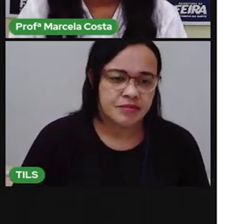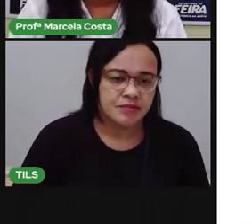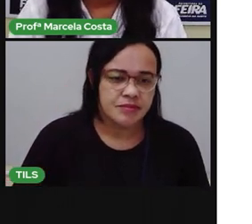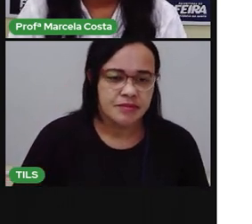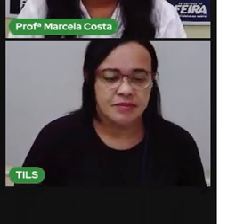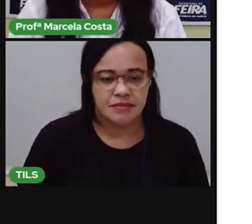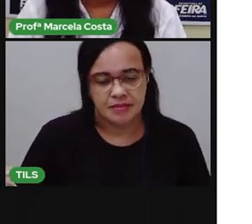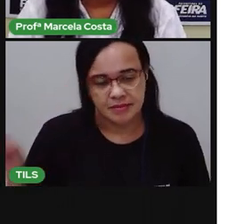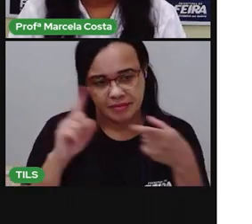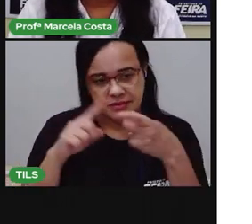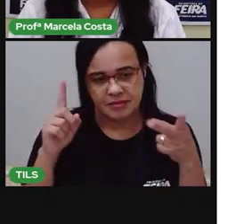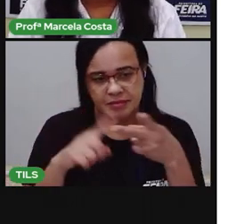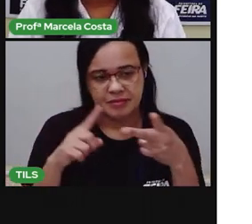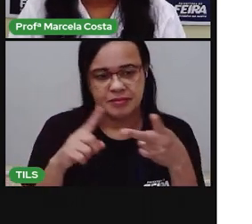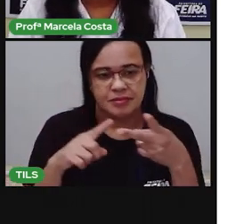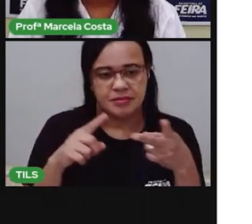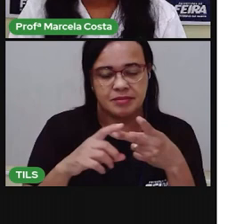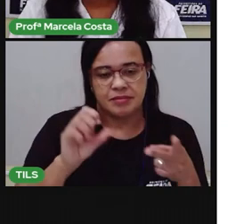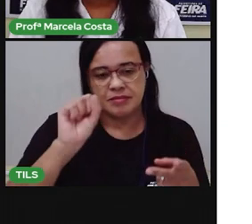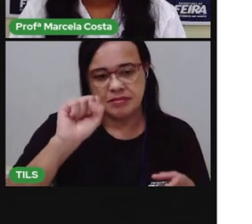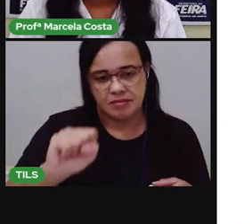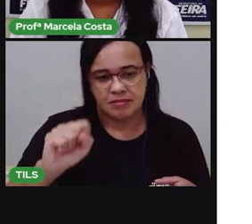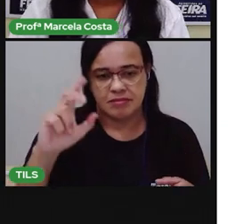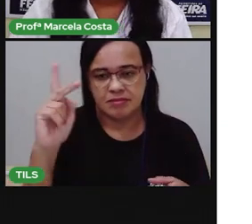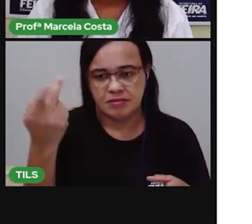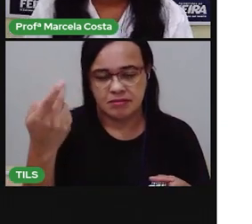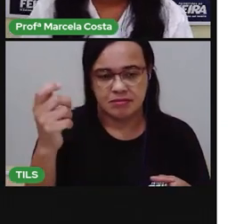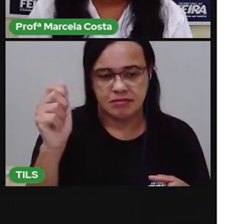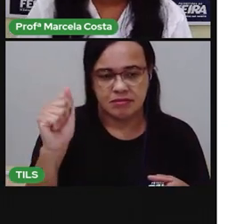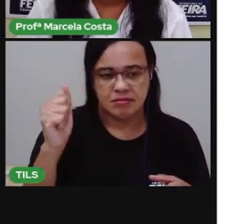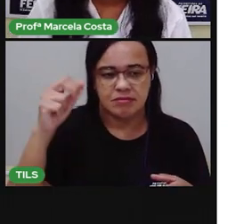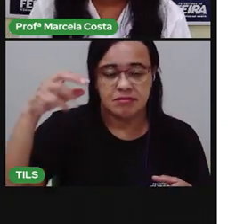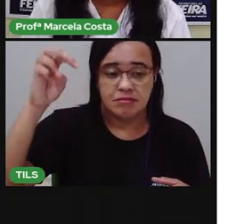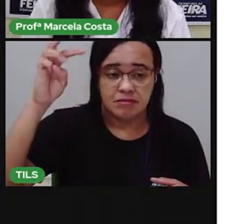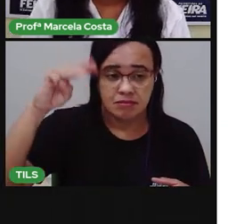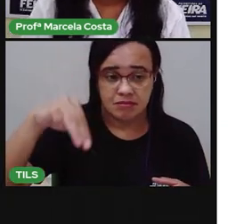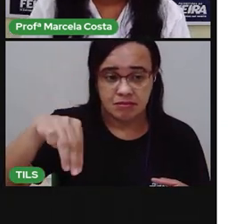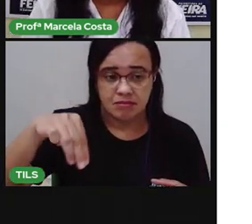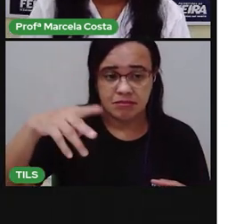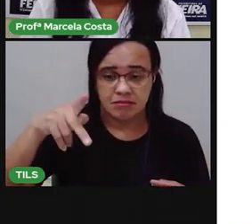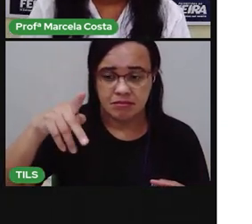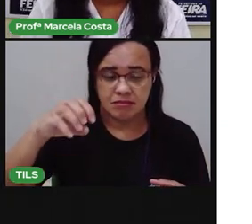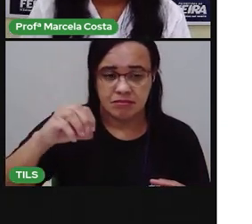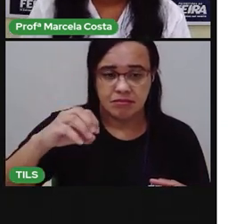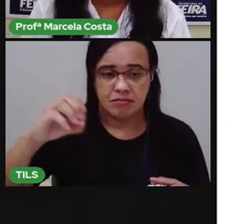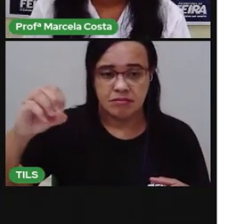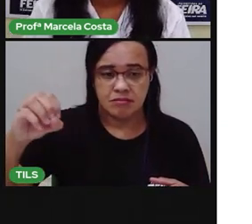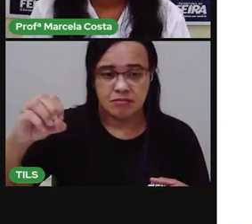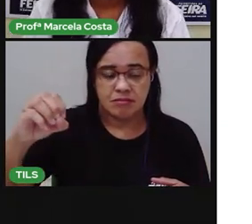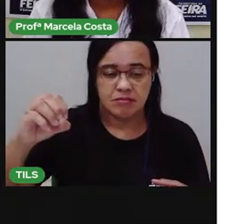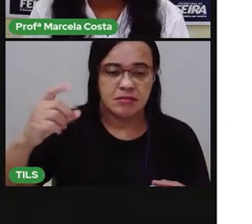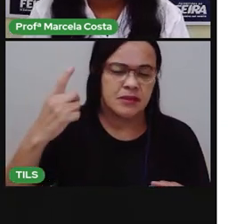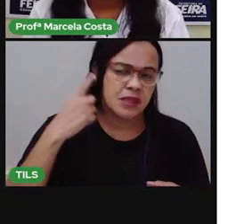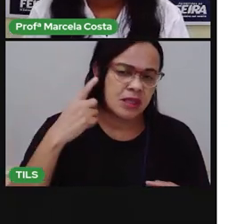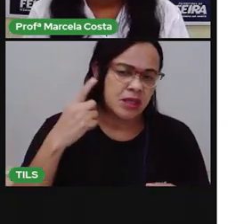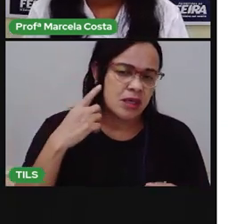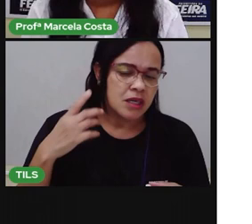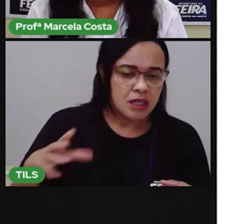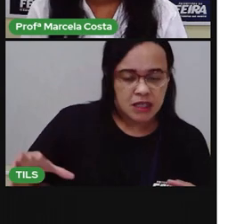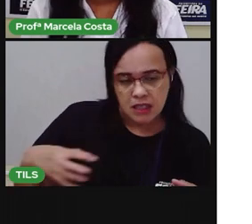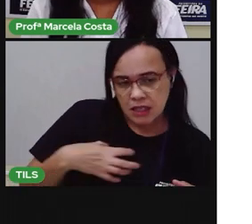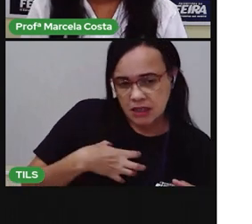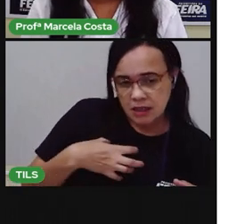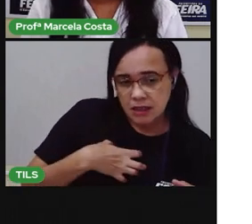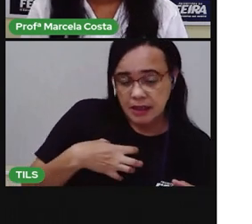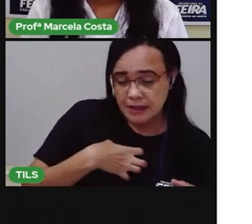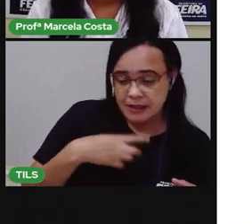Agora aqui, ó, shampoo. Quando eu falo essa palavra, qual é o som final